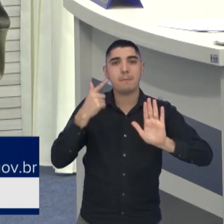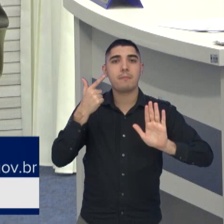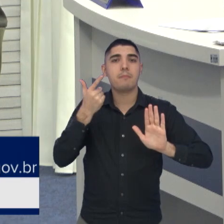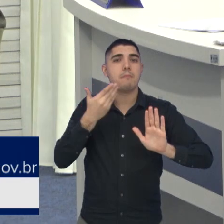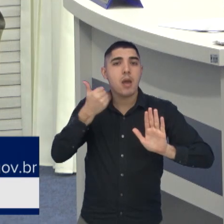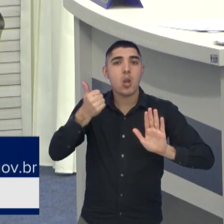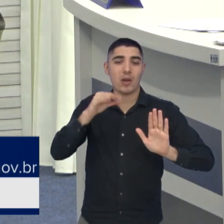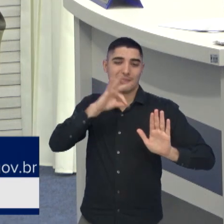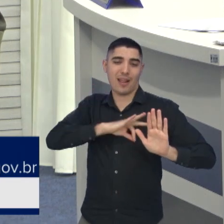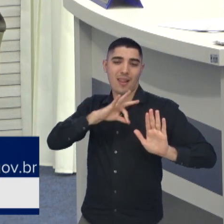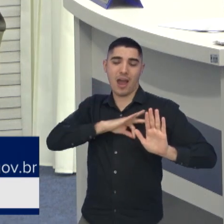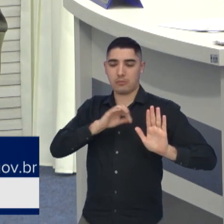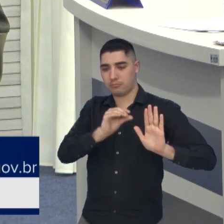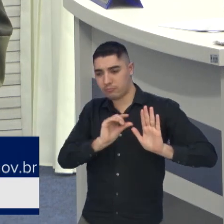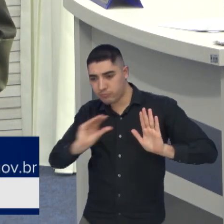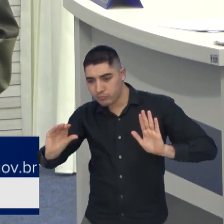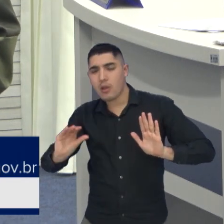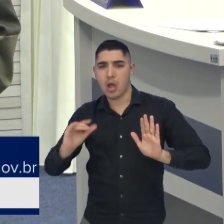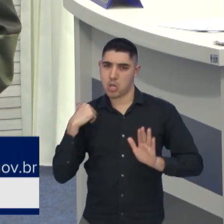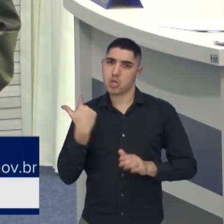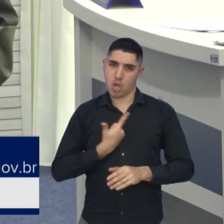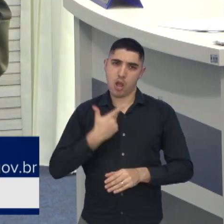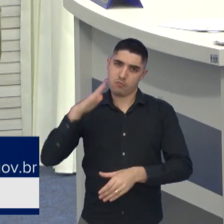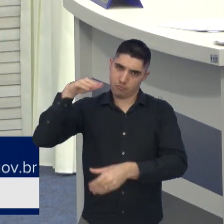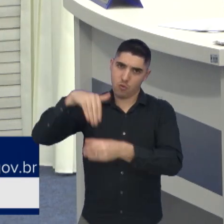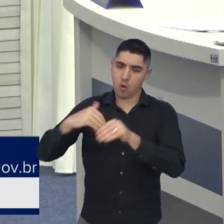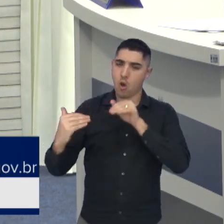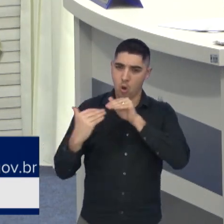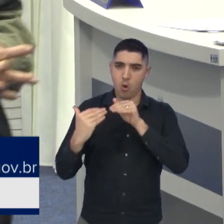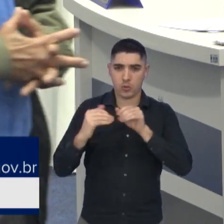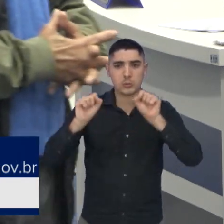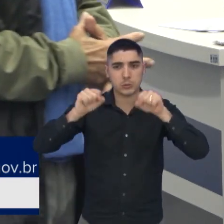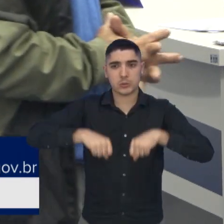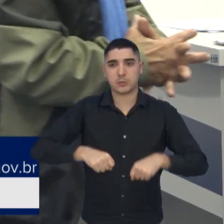deles, e nós realmente votamos favoravelmente.